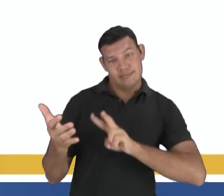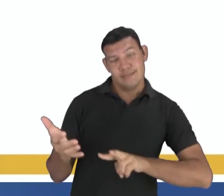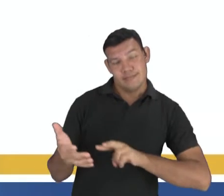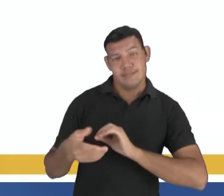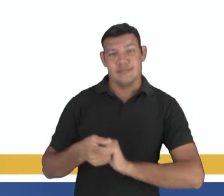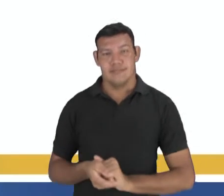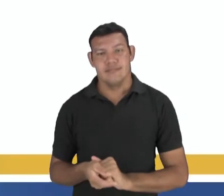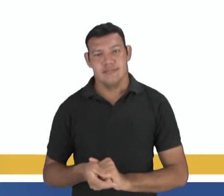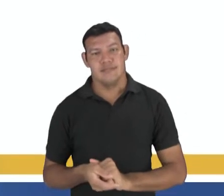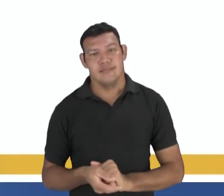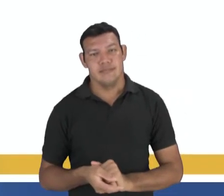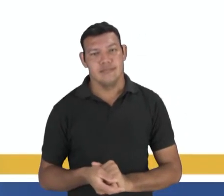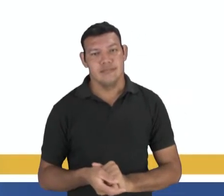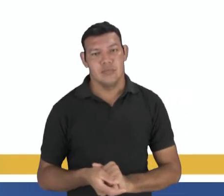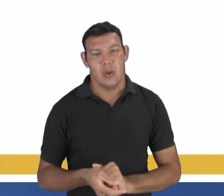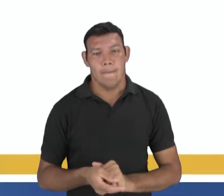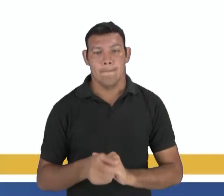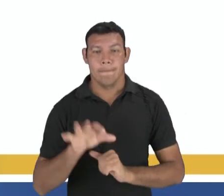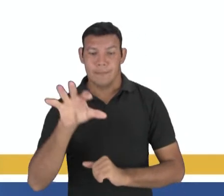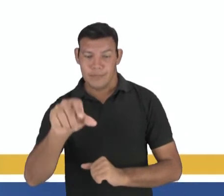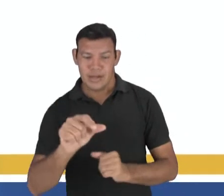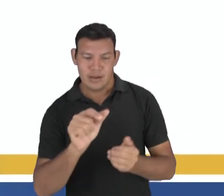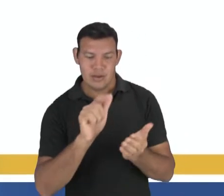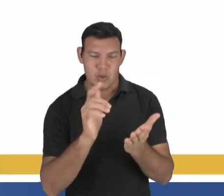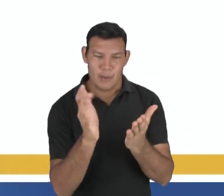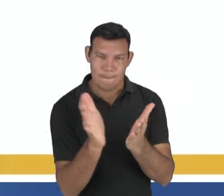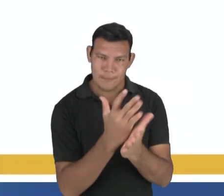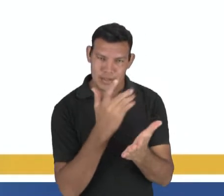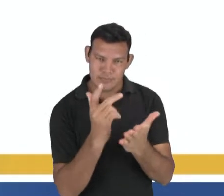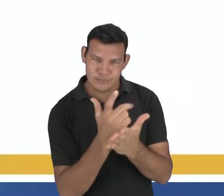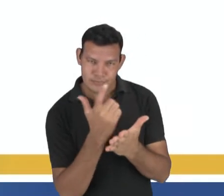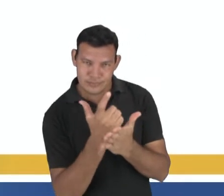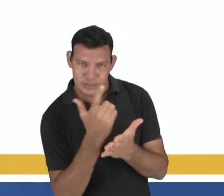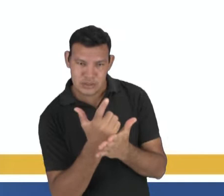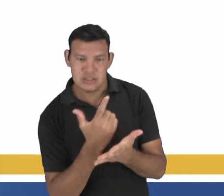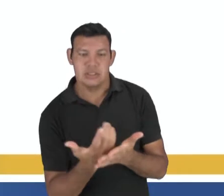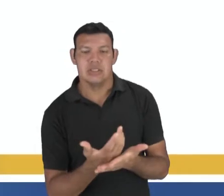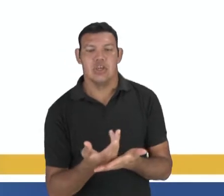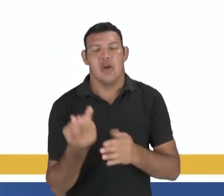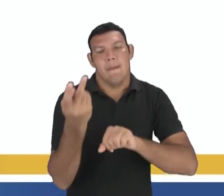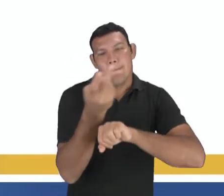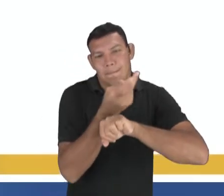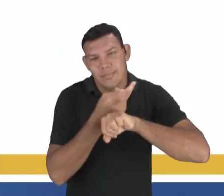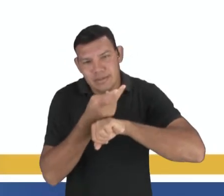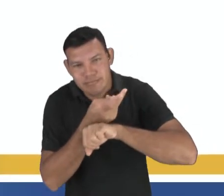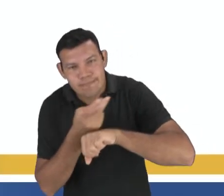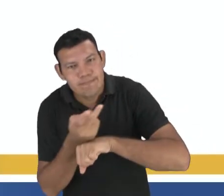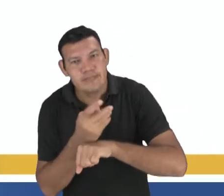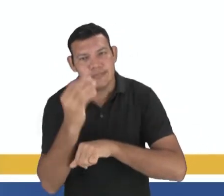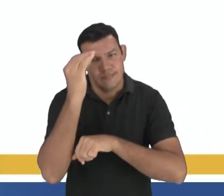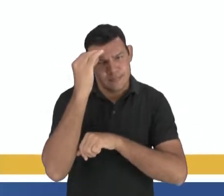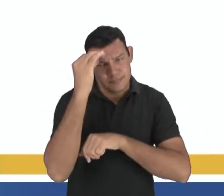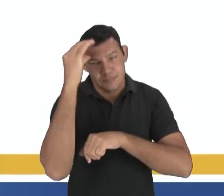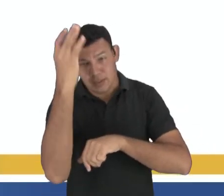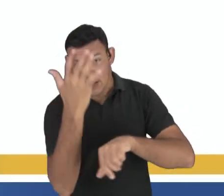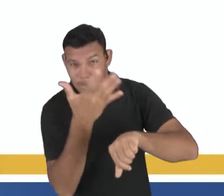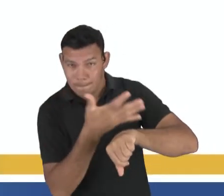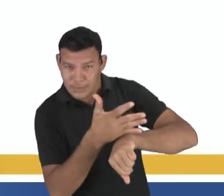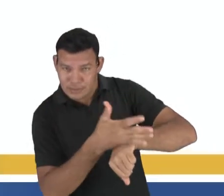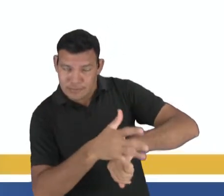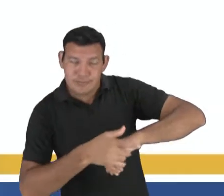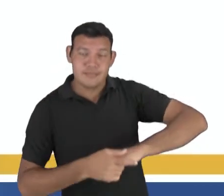leitura prática, da pega do livro, da busca por conhecimento